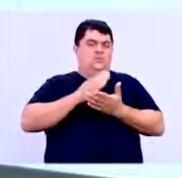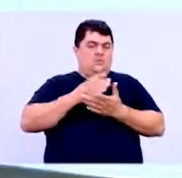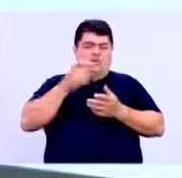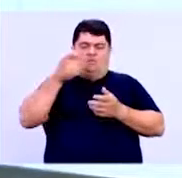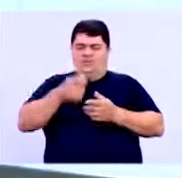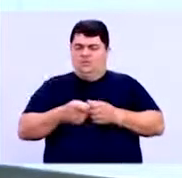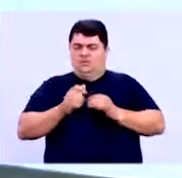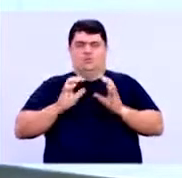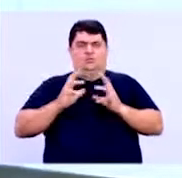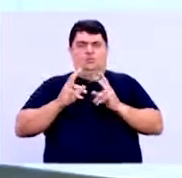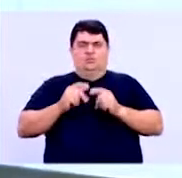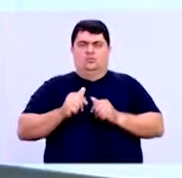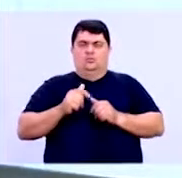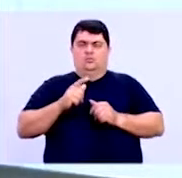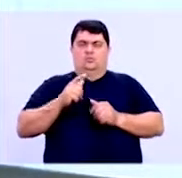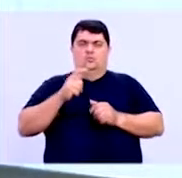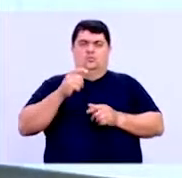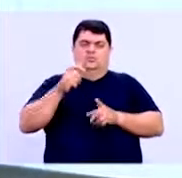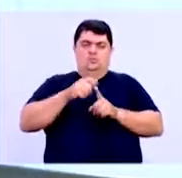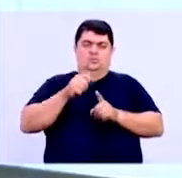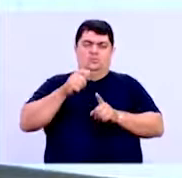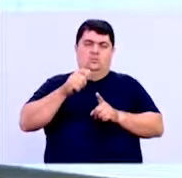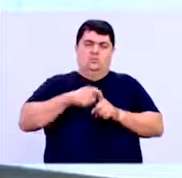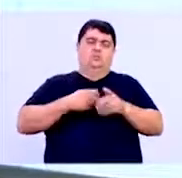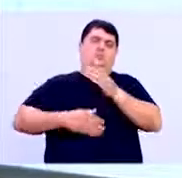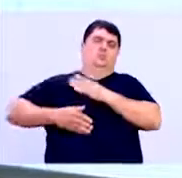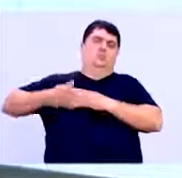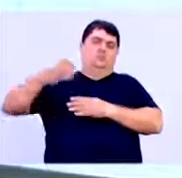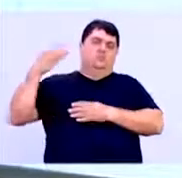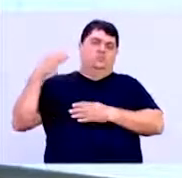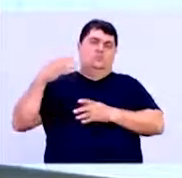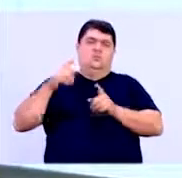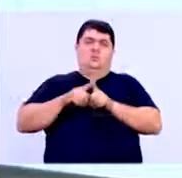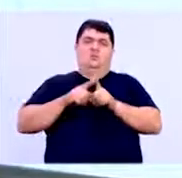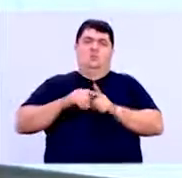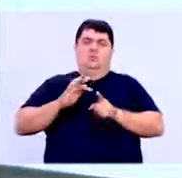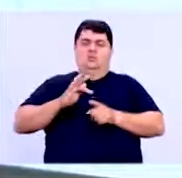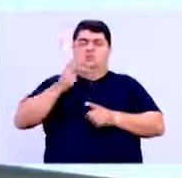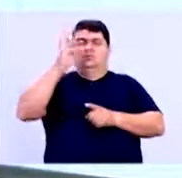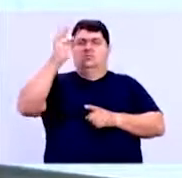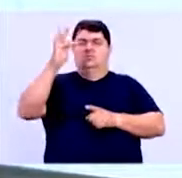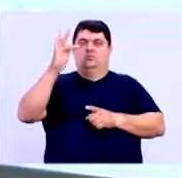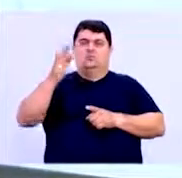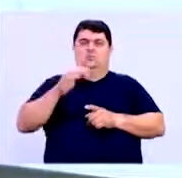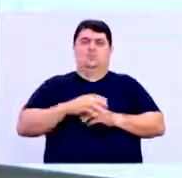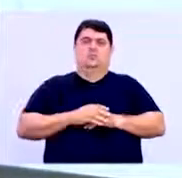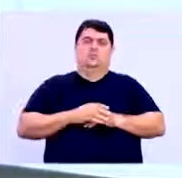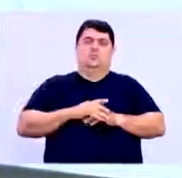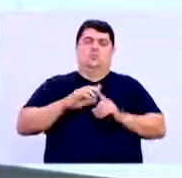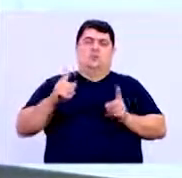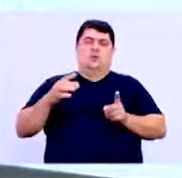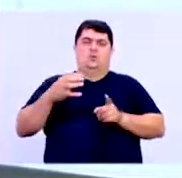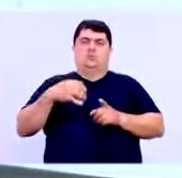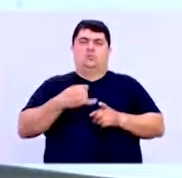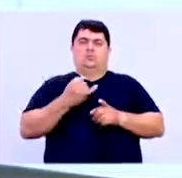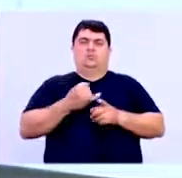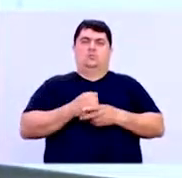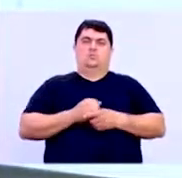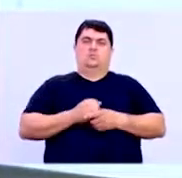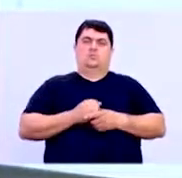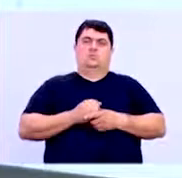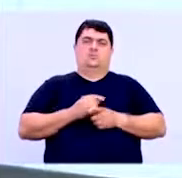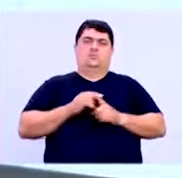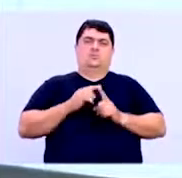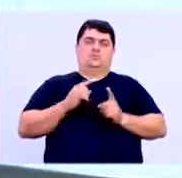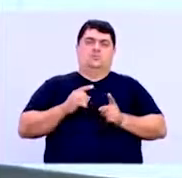prazos, sobra do caixa anterior com o caixa futuro, que é o caixa atual, mais juros, mais aporte. Só